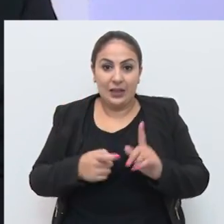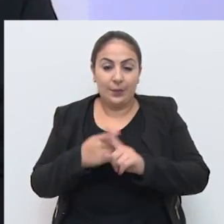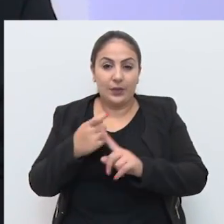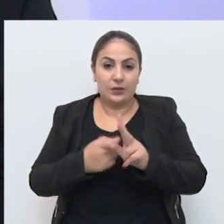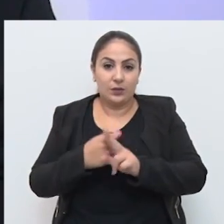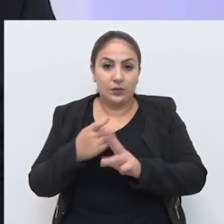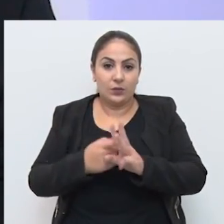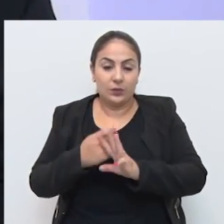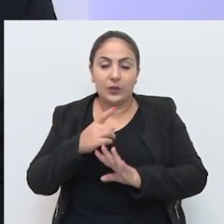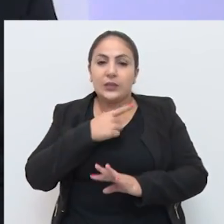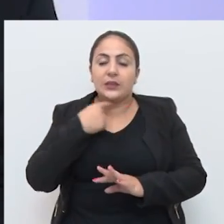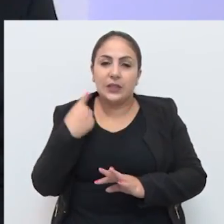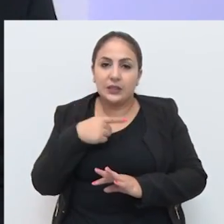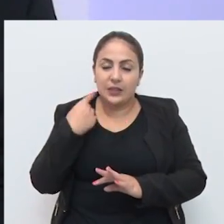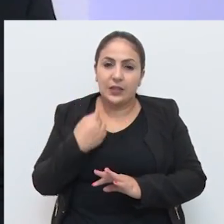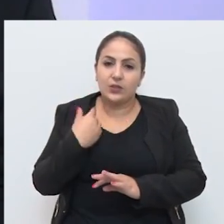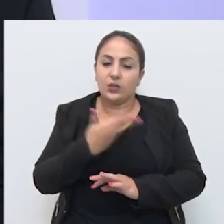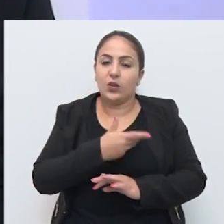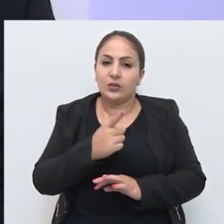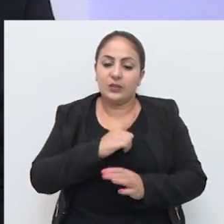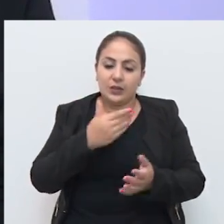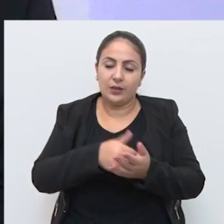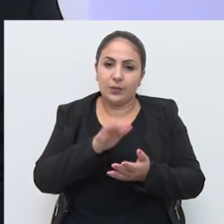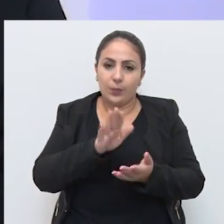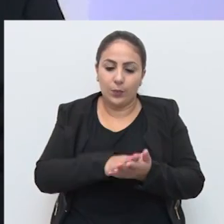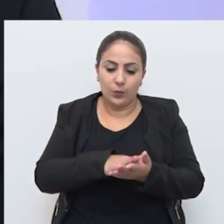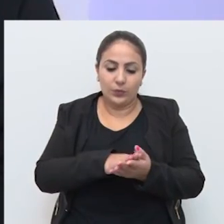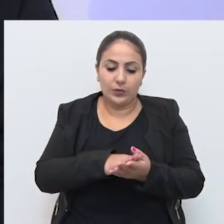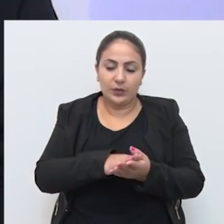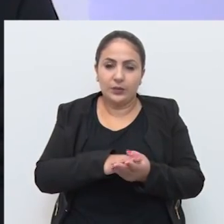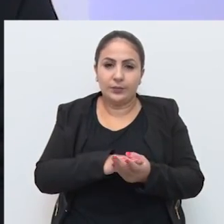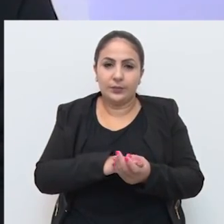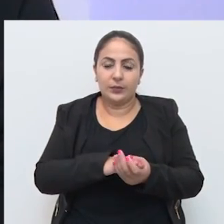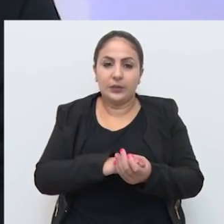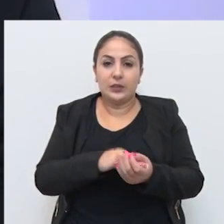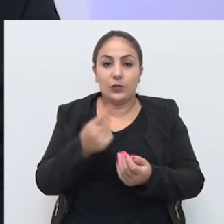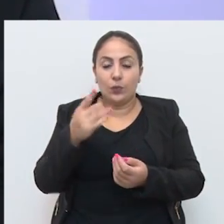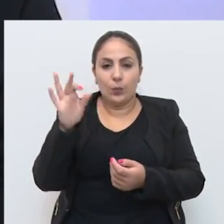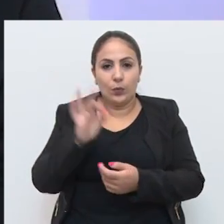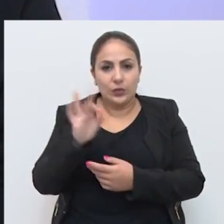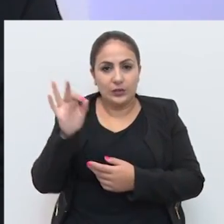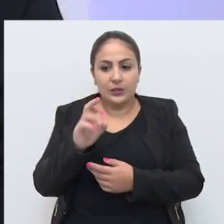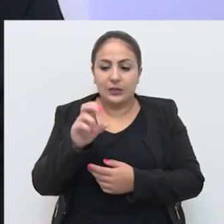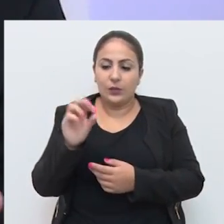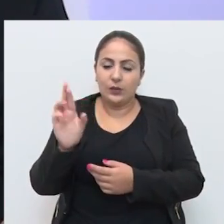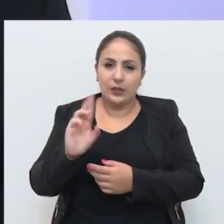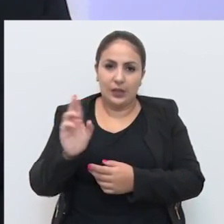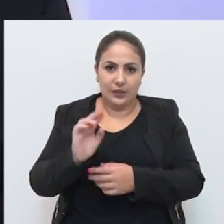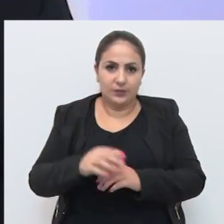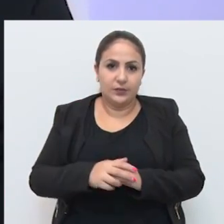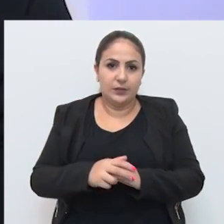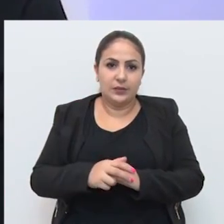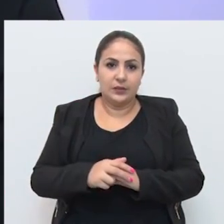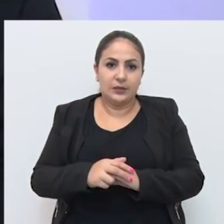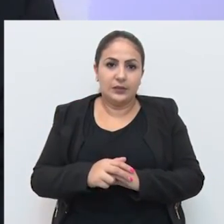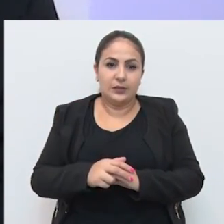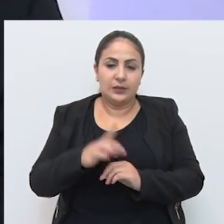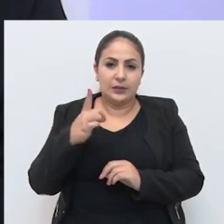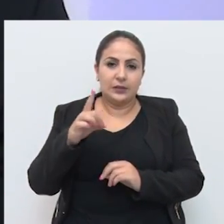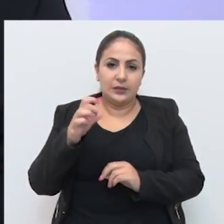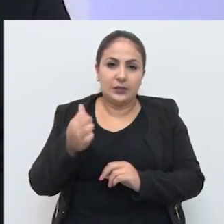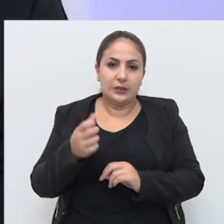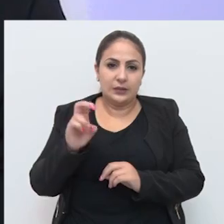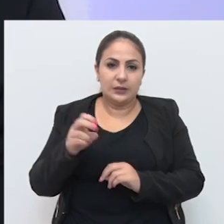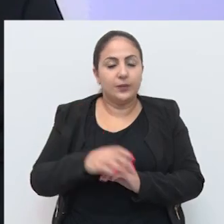mês de atraso, ela vai ter a multa nesse caso, vai ter a multa de 1%, vai dar R$ 50, vai ser abaixo, então vai ser